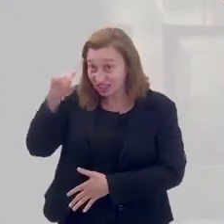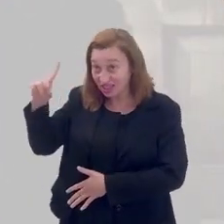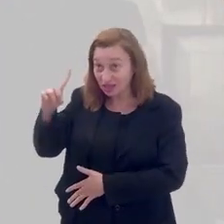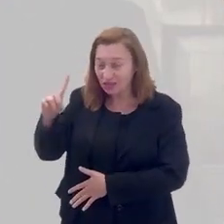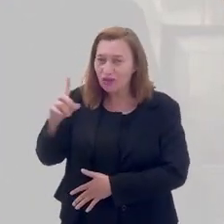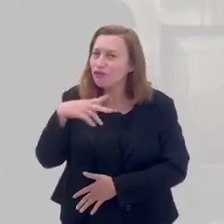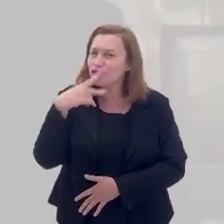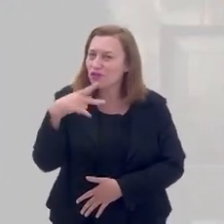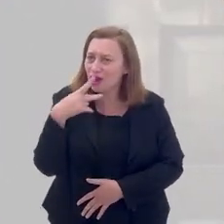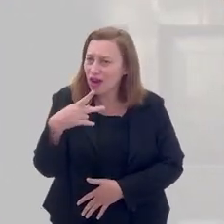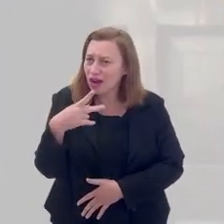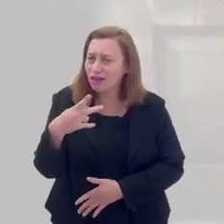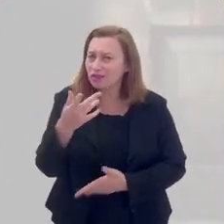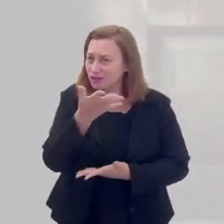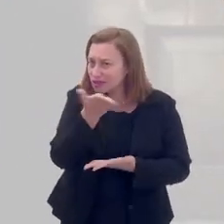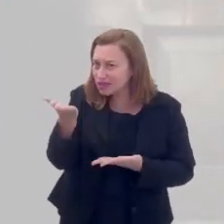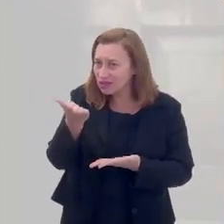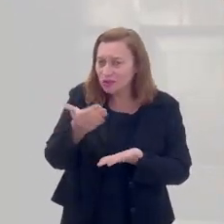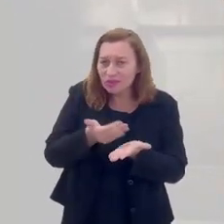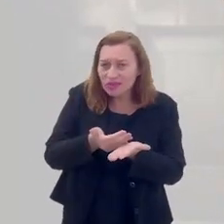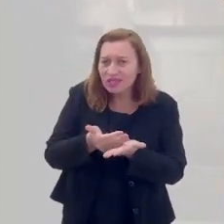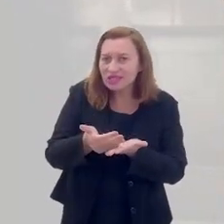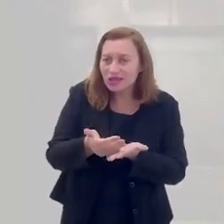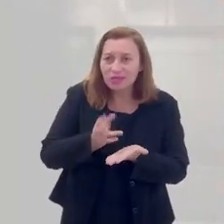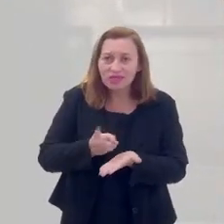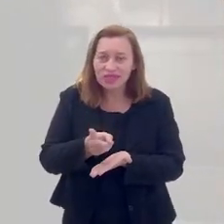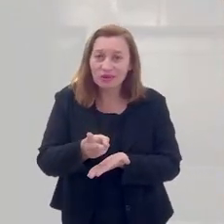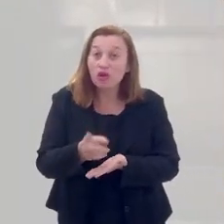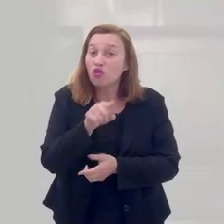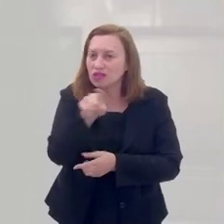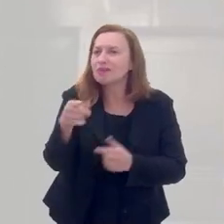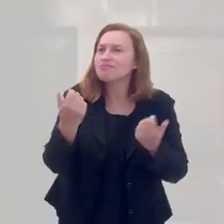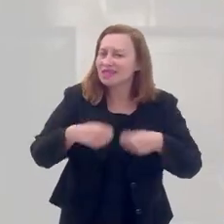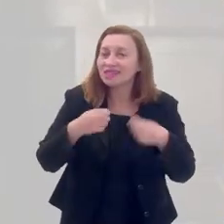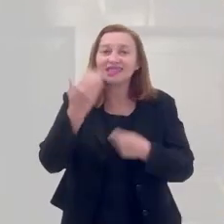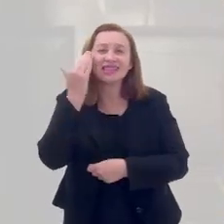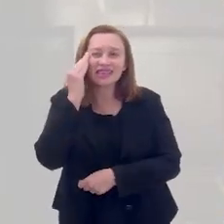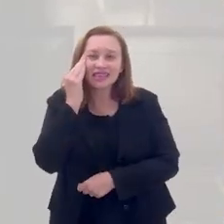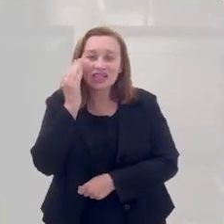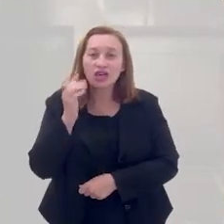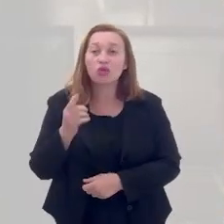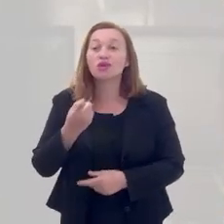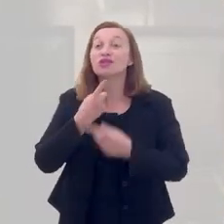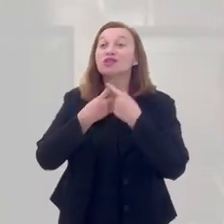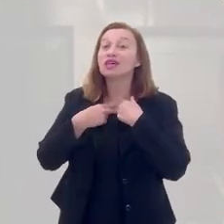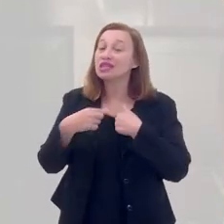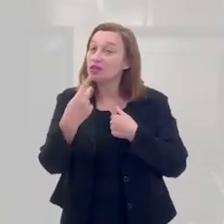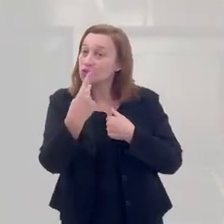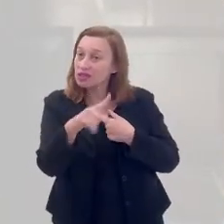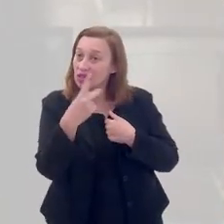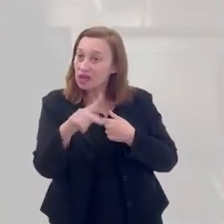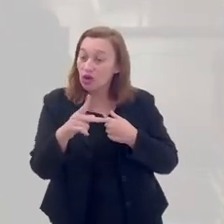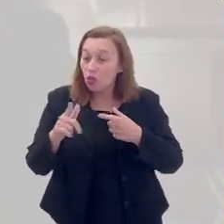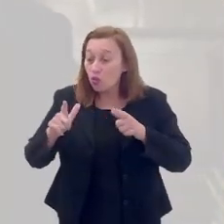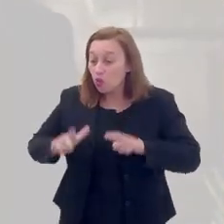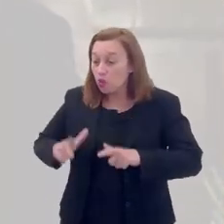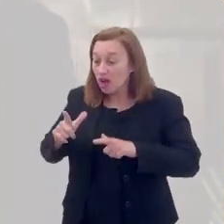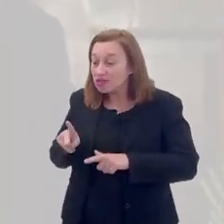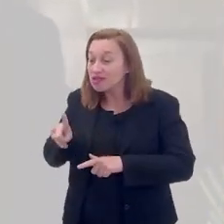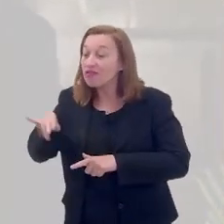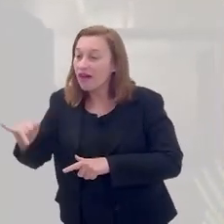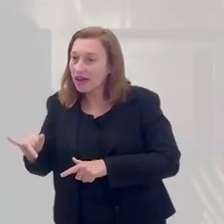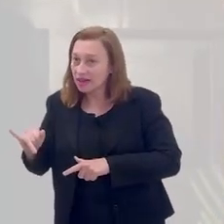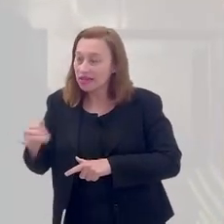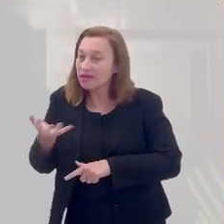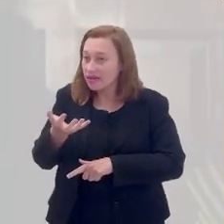te deixar um recado como sempre fazemos no início do programa você precisa entender o que você quer Da onde veio para